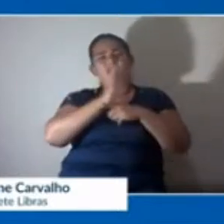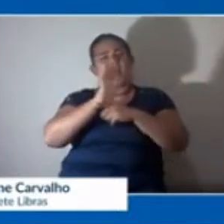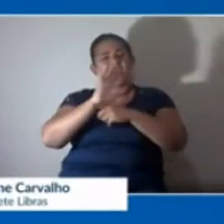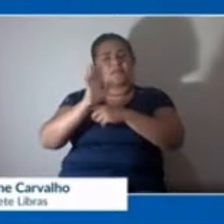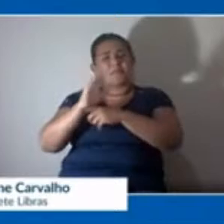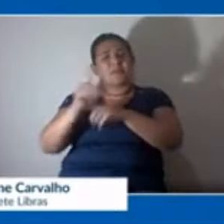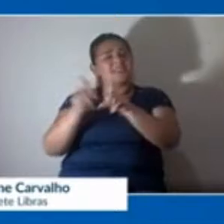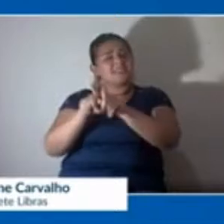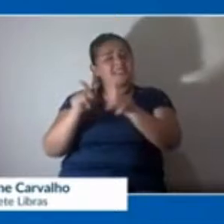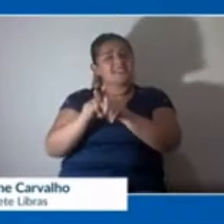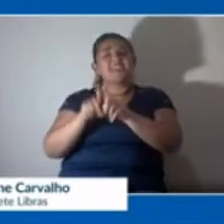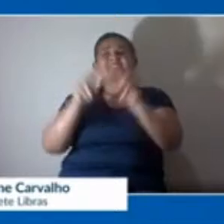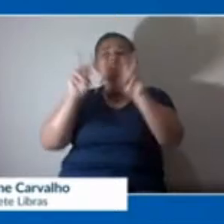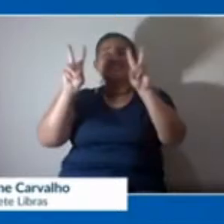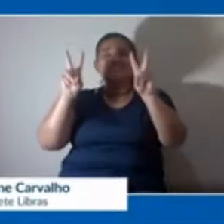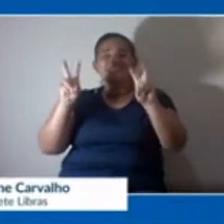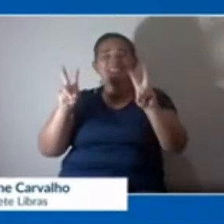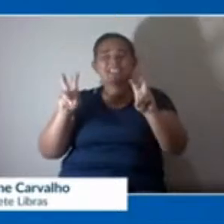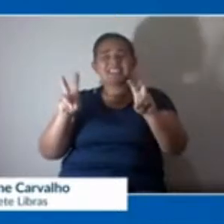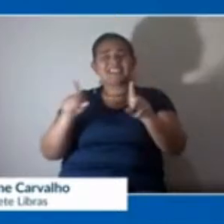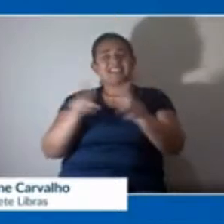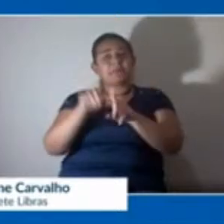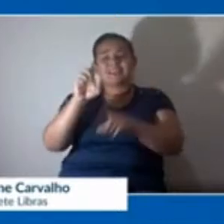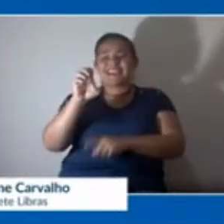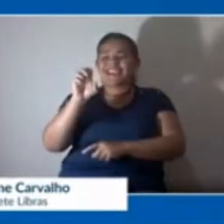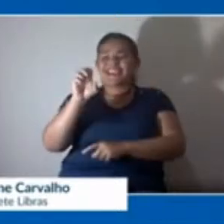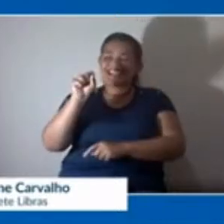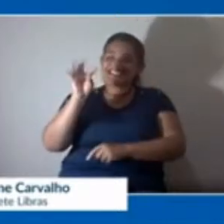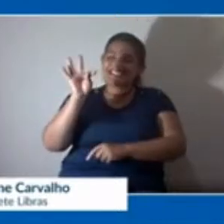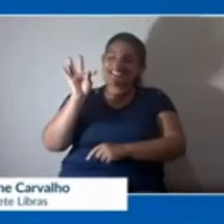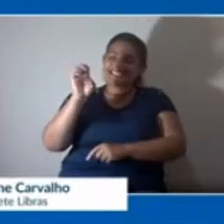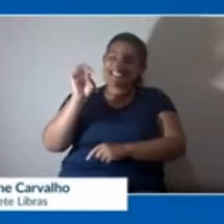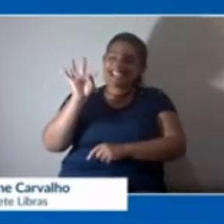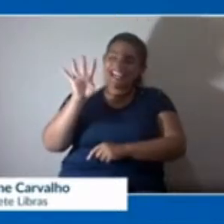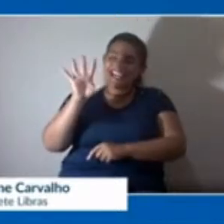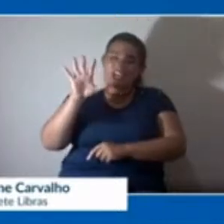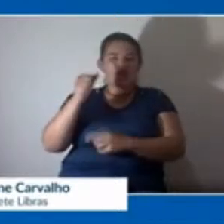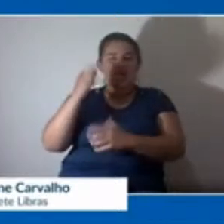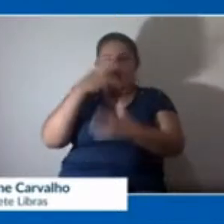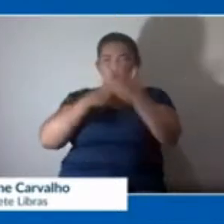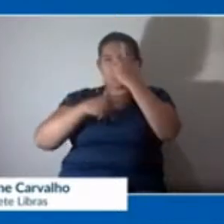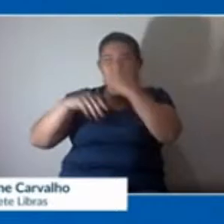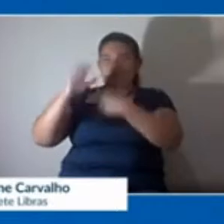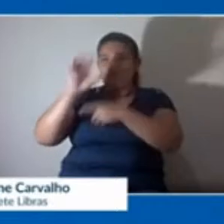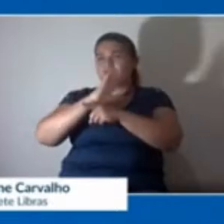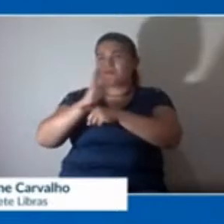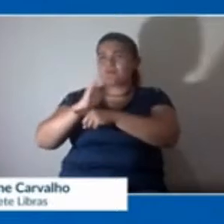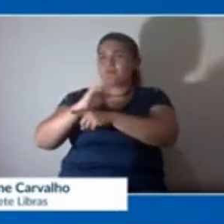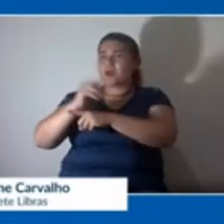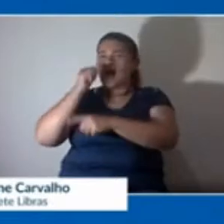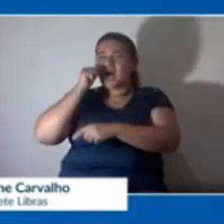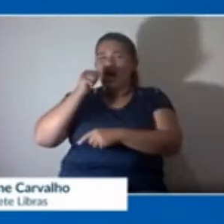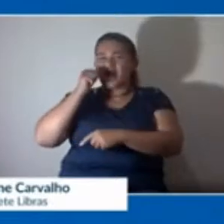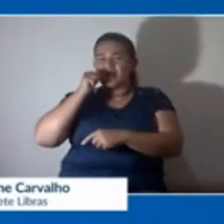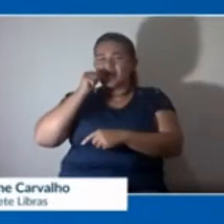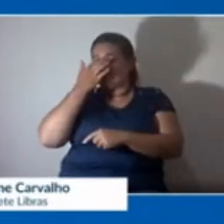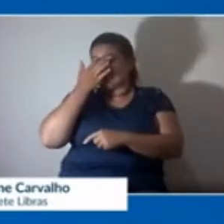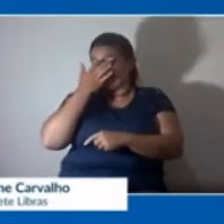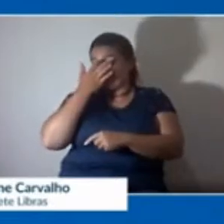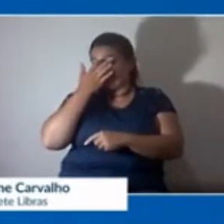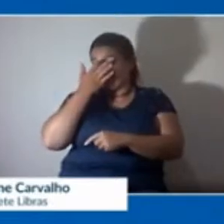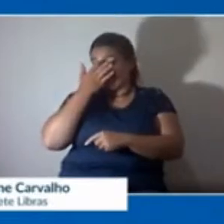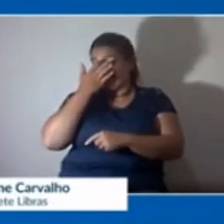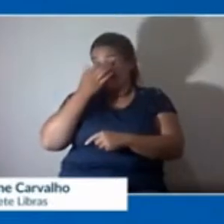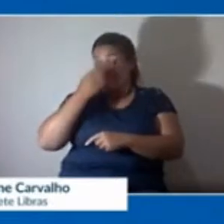das temáticas e da estética que são abordadas nos filmes feitos por mulheres, né? Para que a gente, de alguma forma, ultrapasse